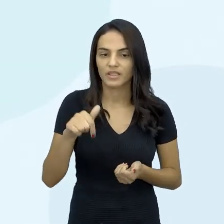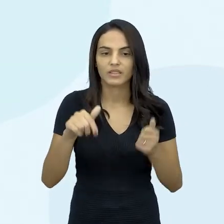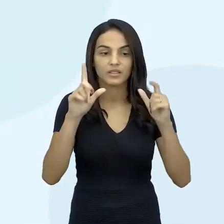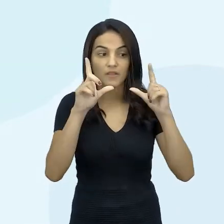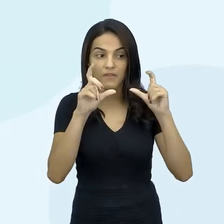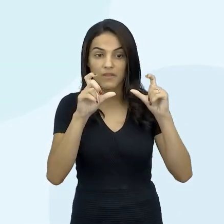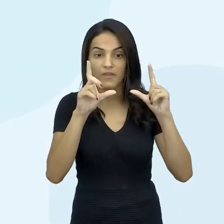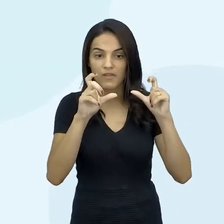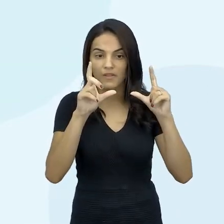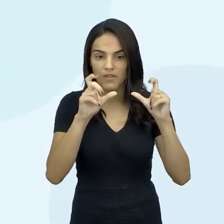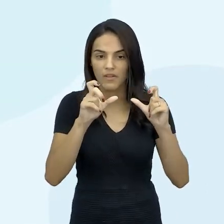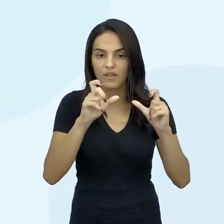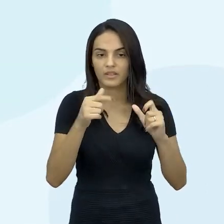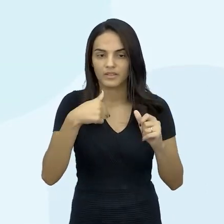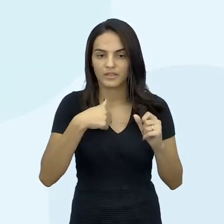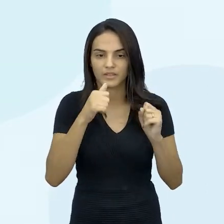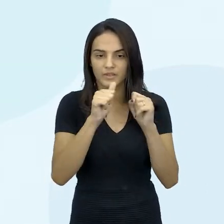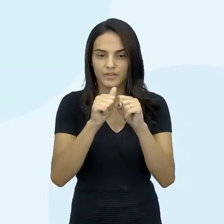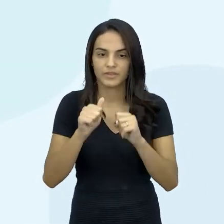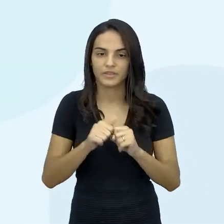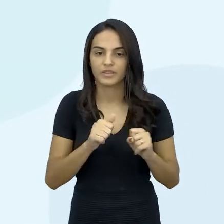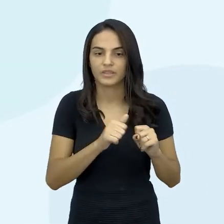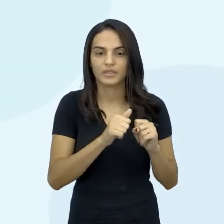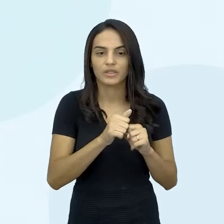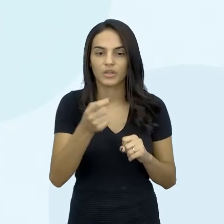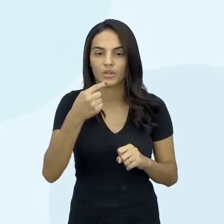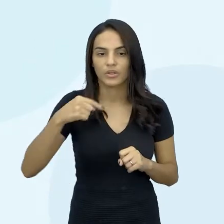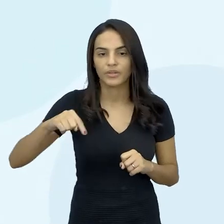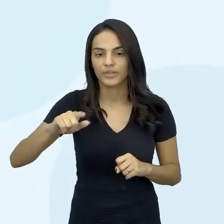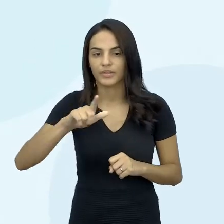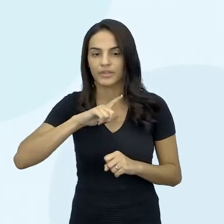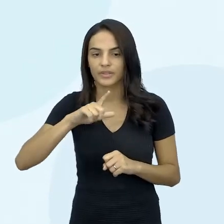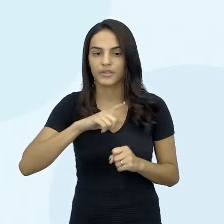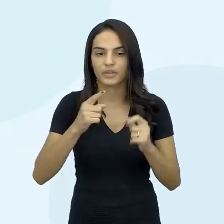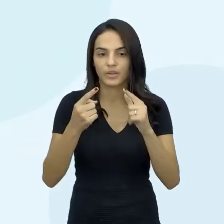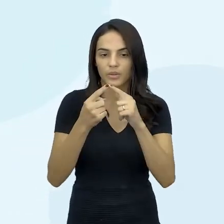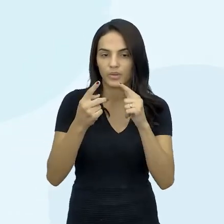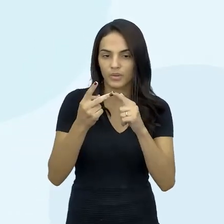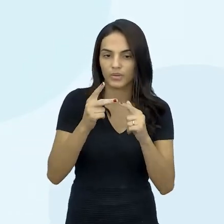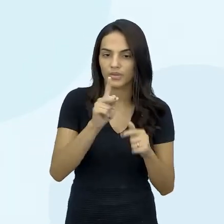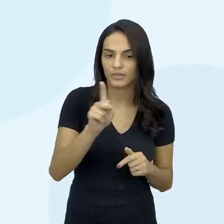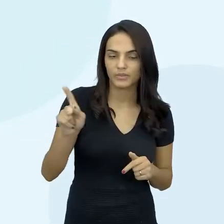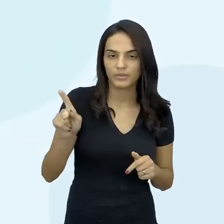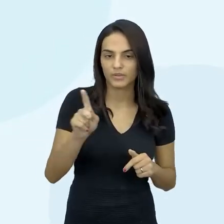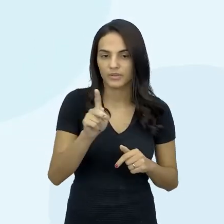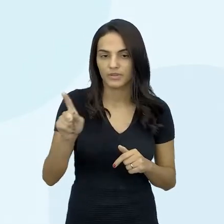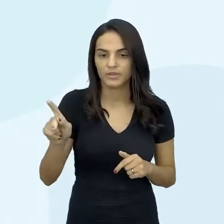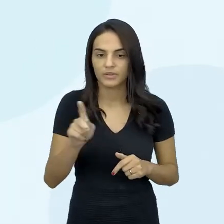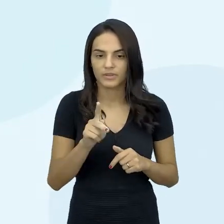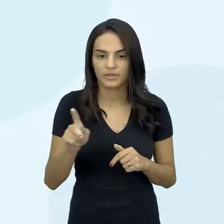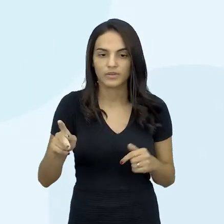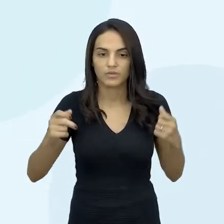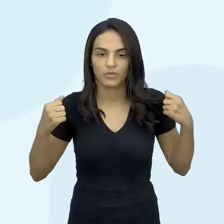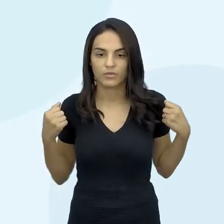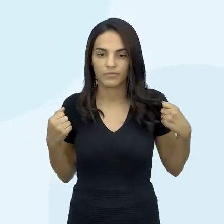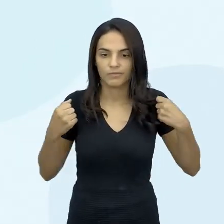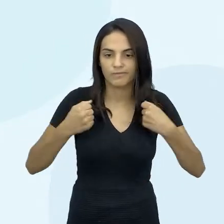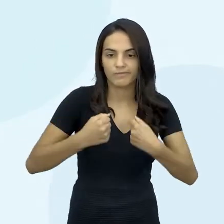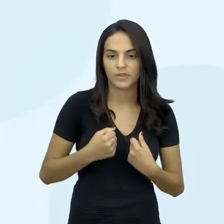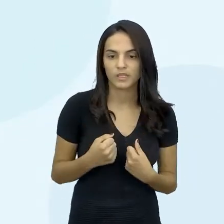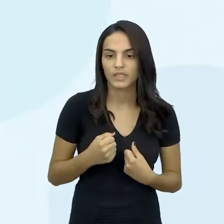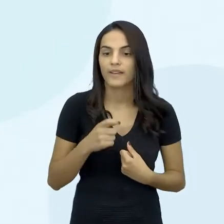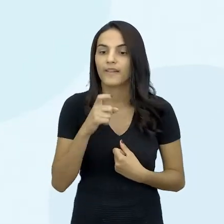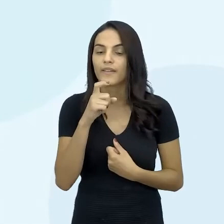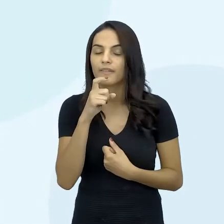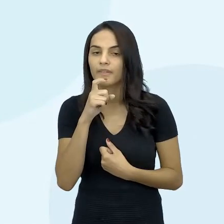nessa fotoreportagem que eu fiz, nós temos 2 professores à frente, vestindo coletes